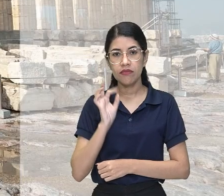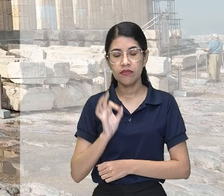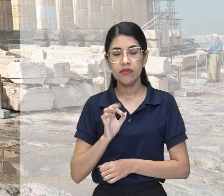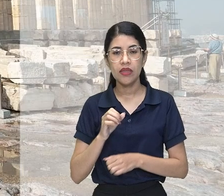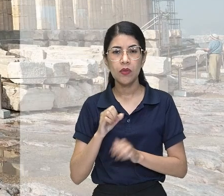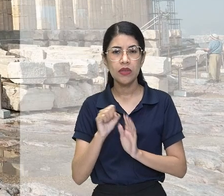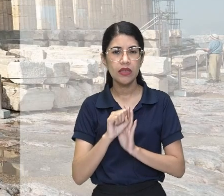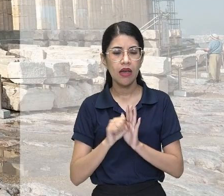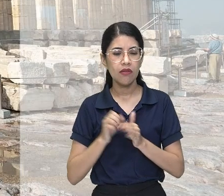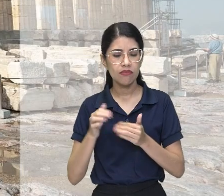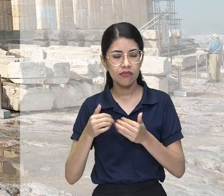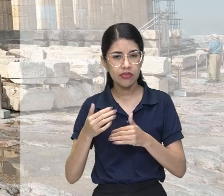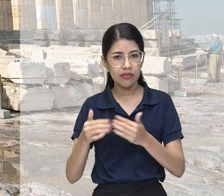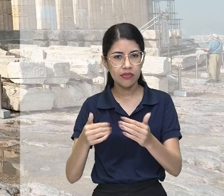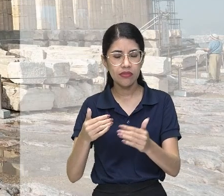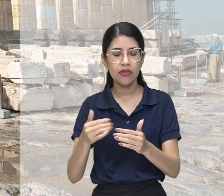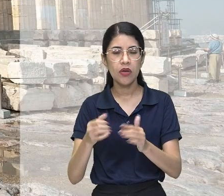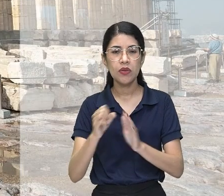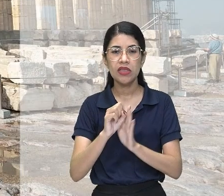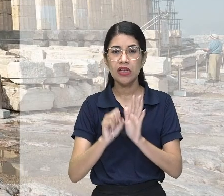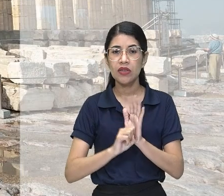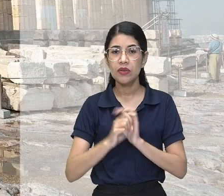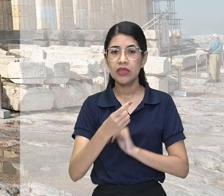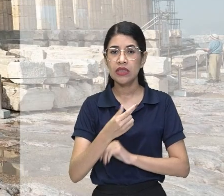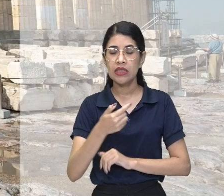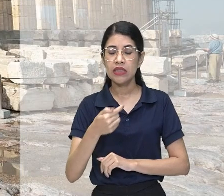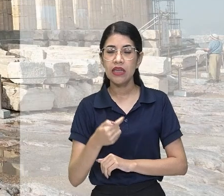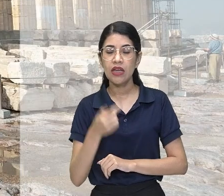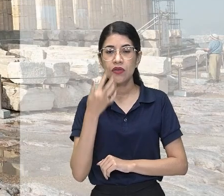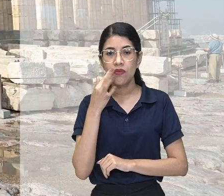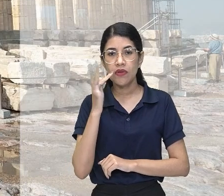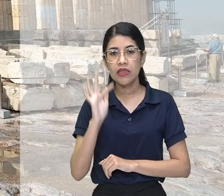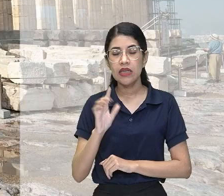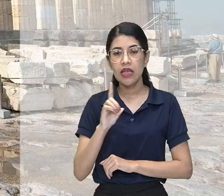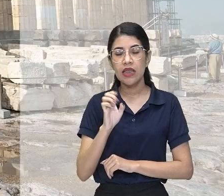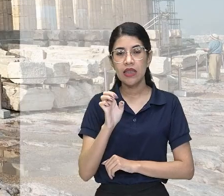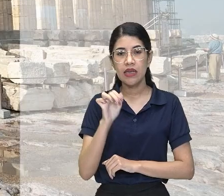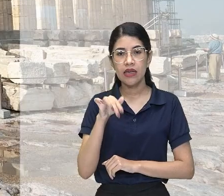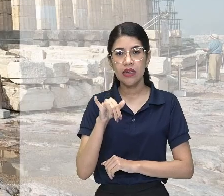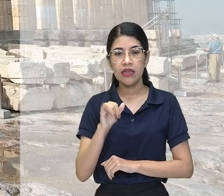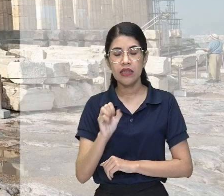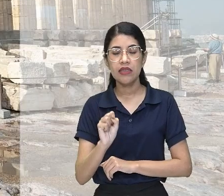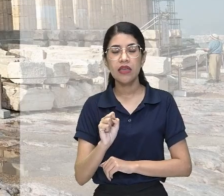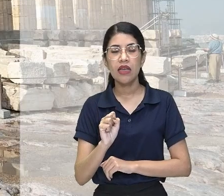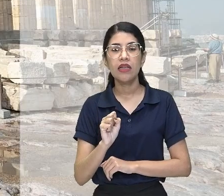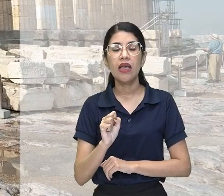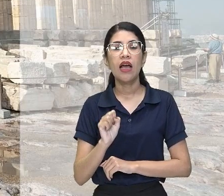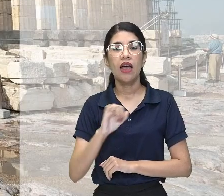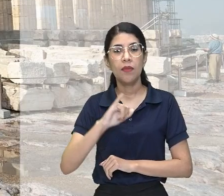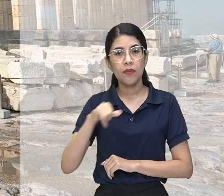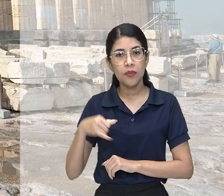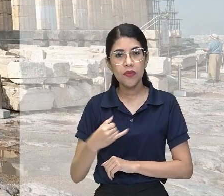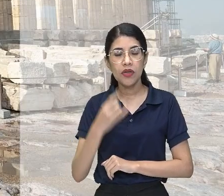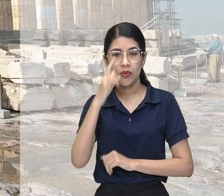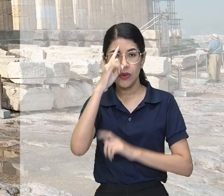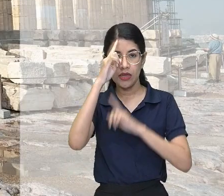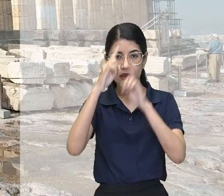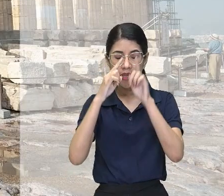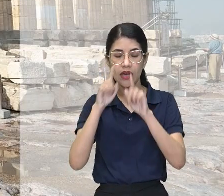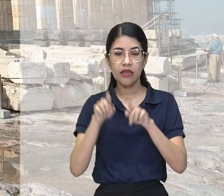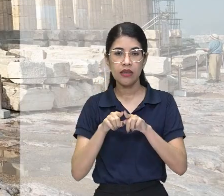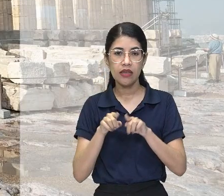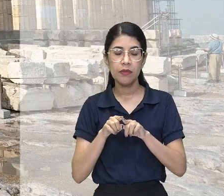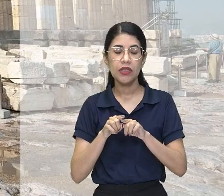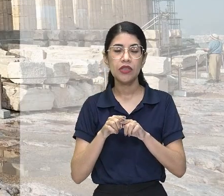séculos depois, lá no século XVII, um francês chamado Denis Papin retomou essa ideia de